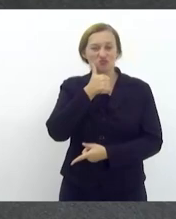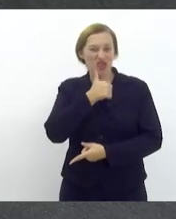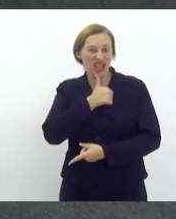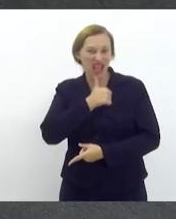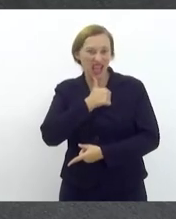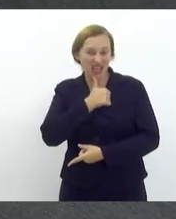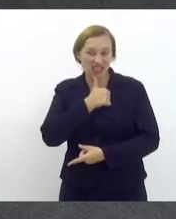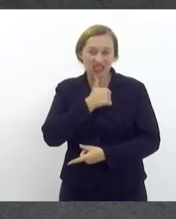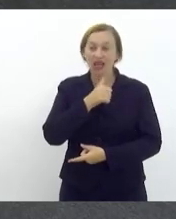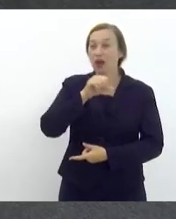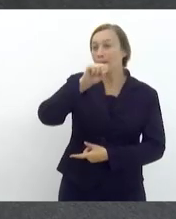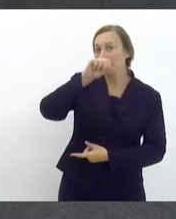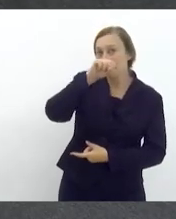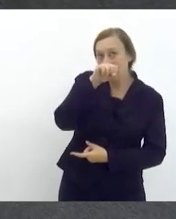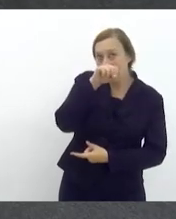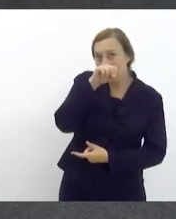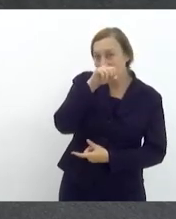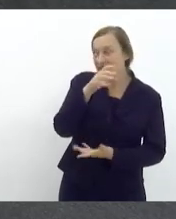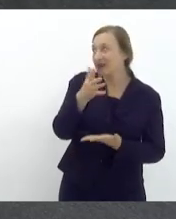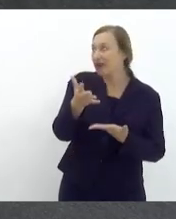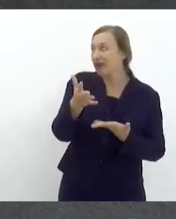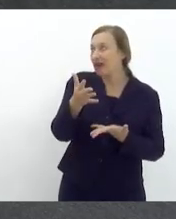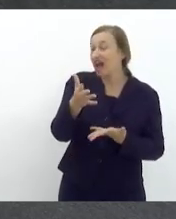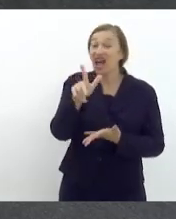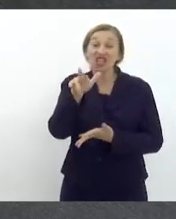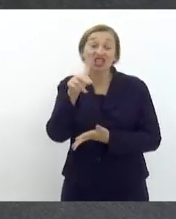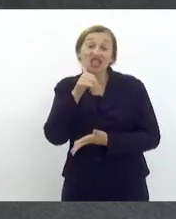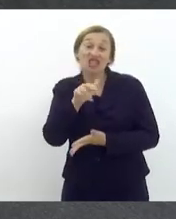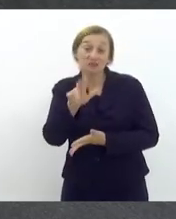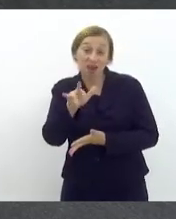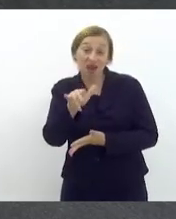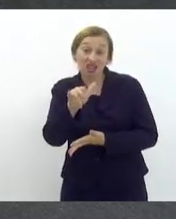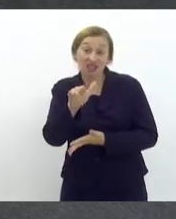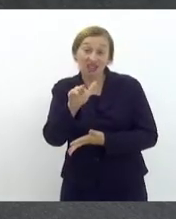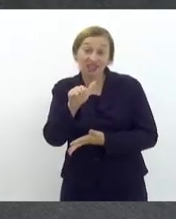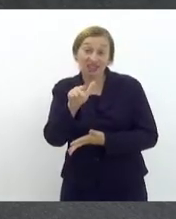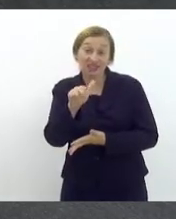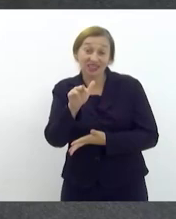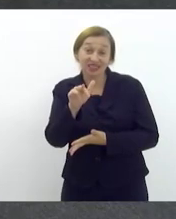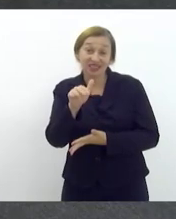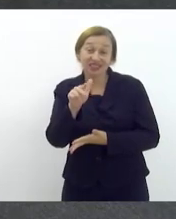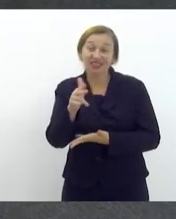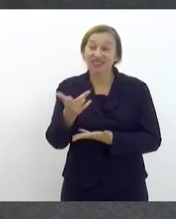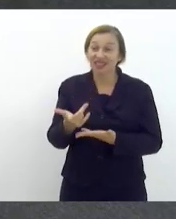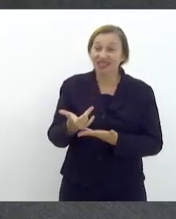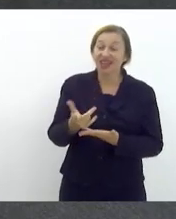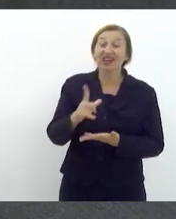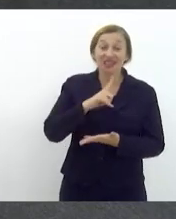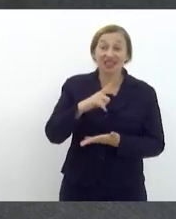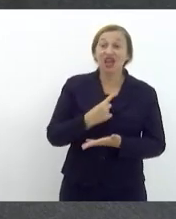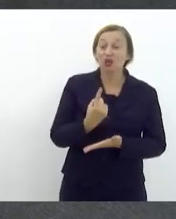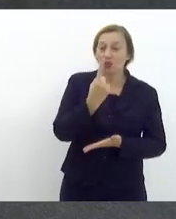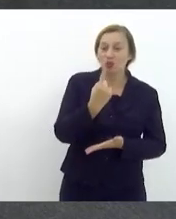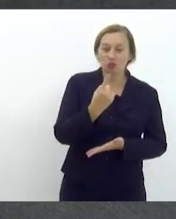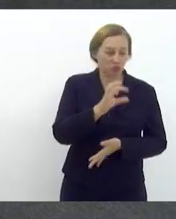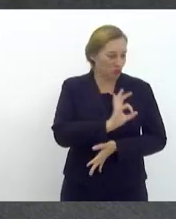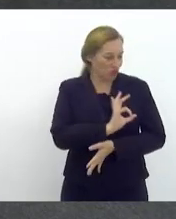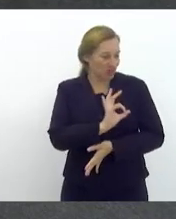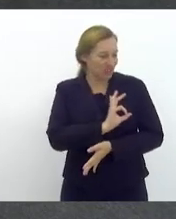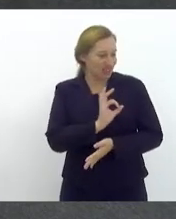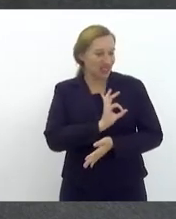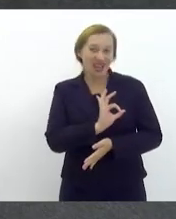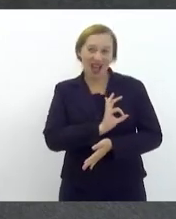as mães né as irmãs aquelas que tem um policial no coração